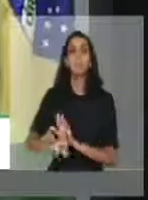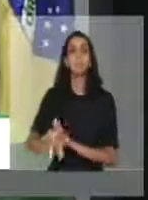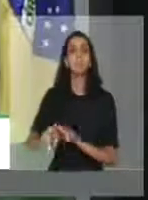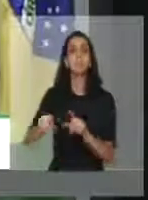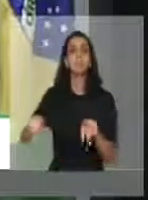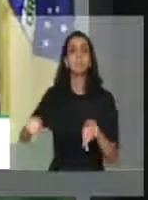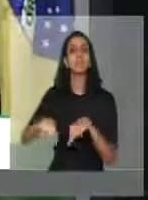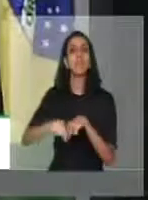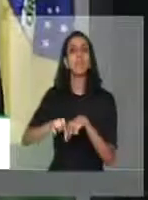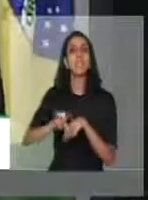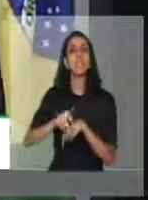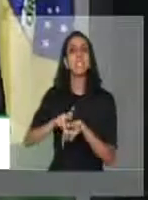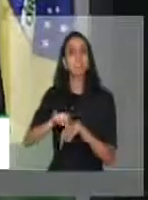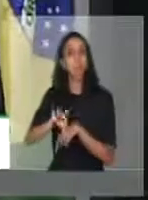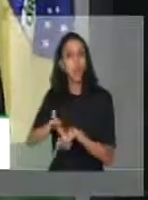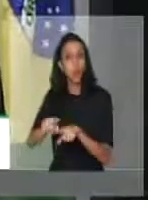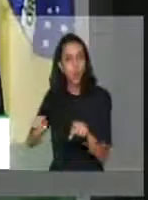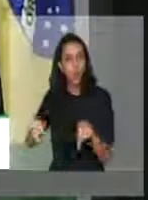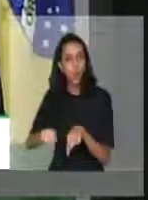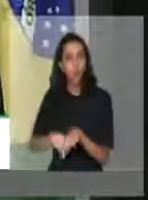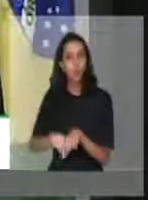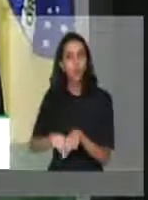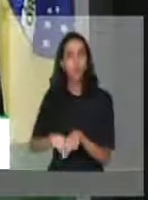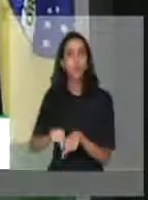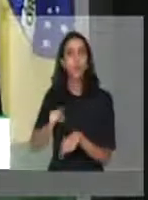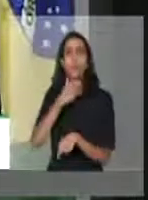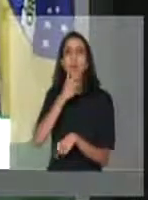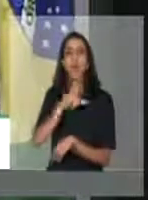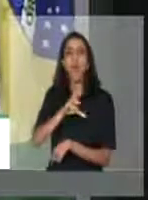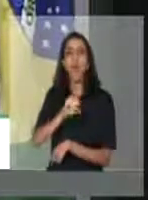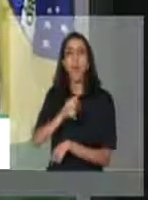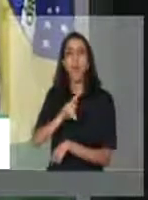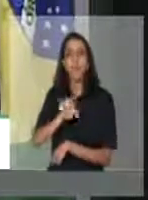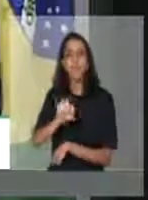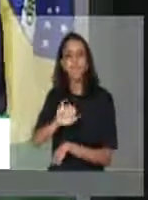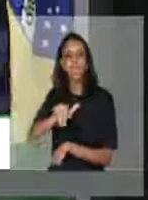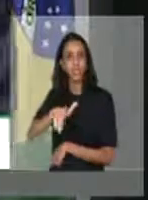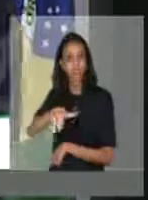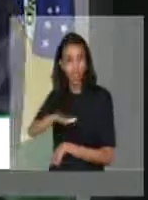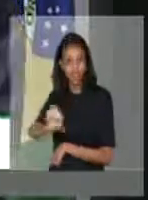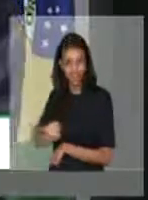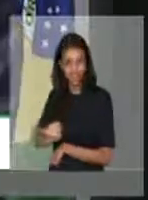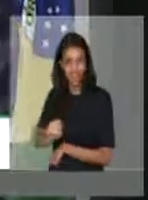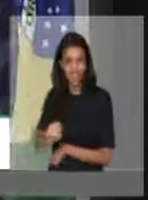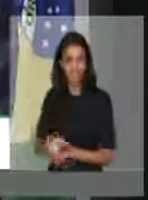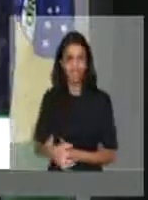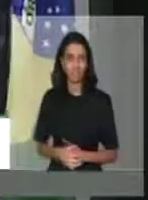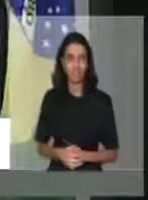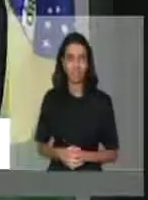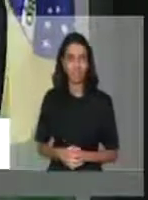escritório, nosso piauiense inglês, Robert John.